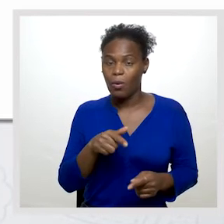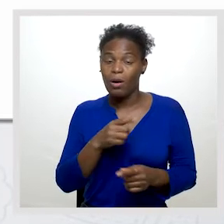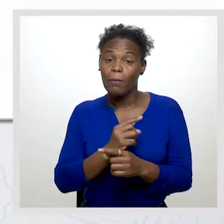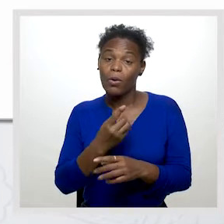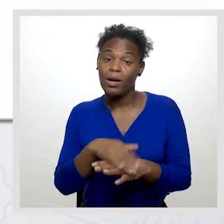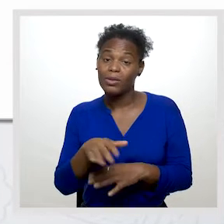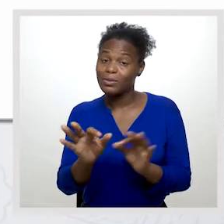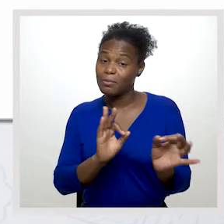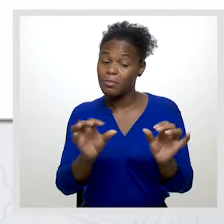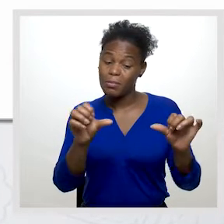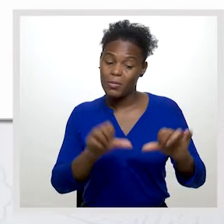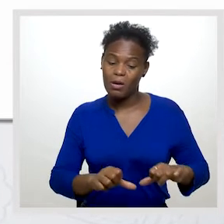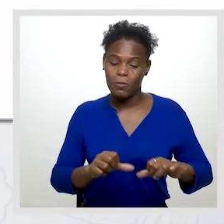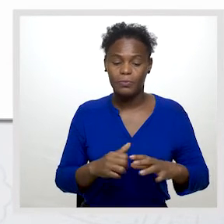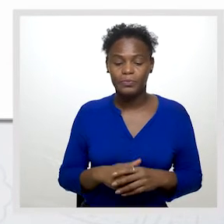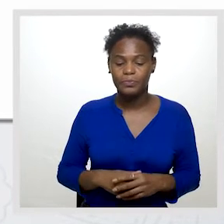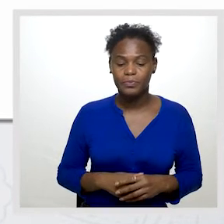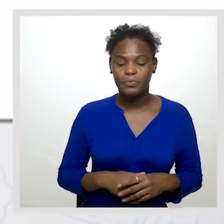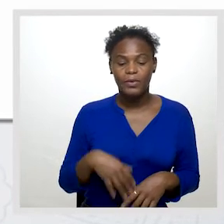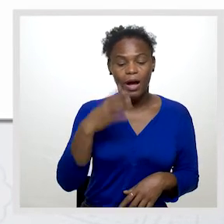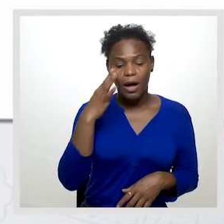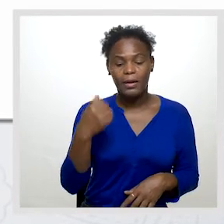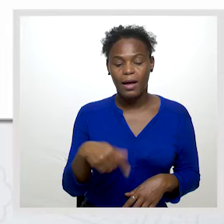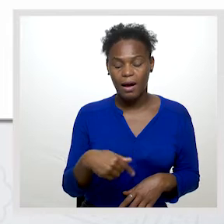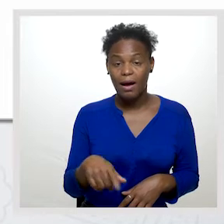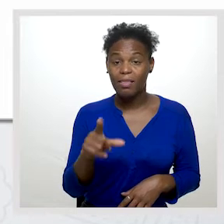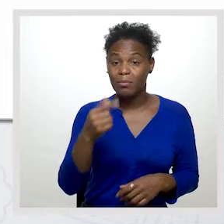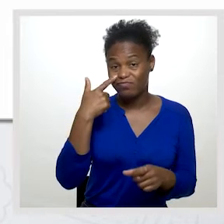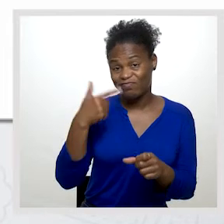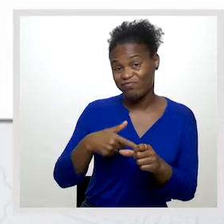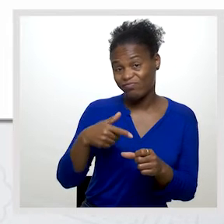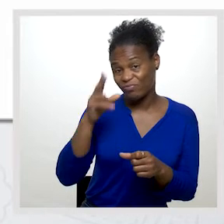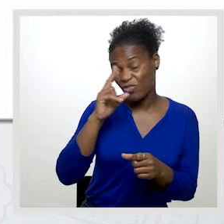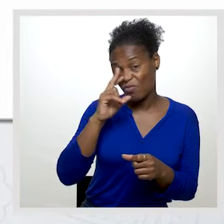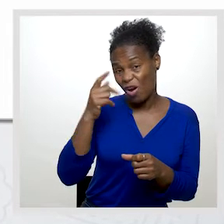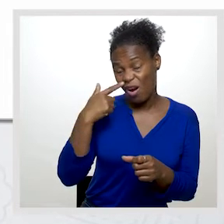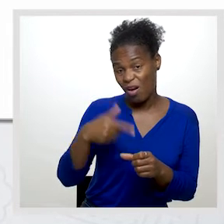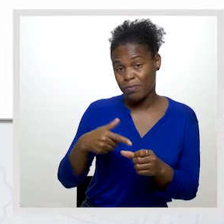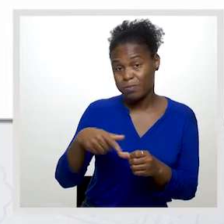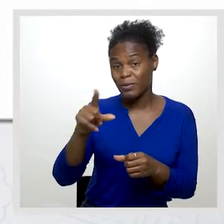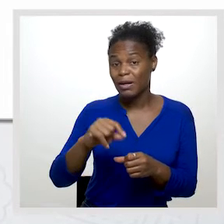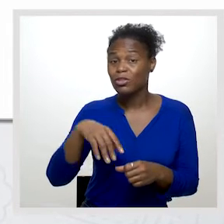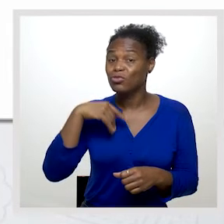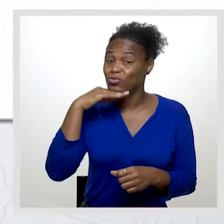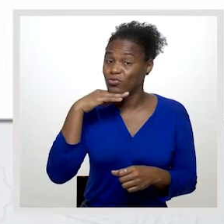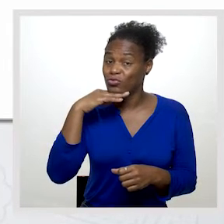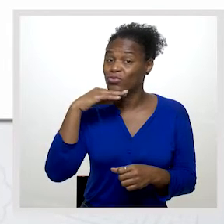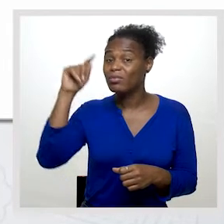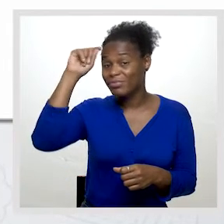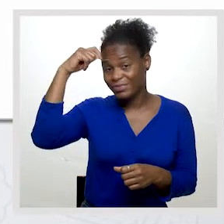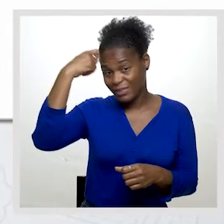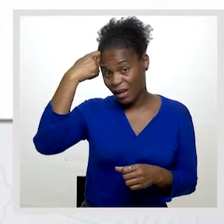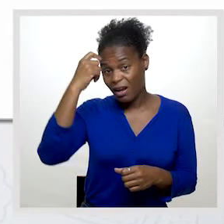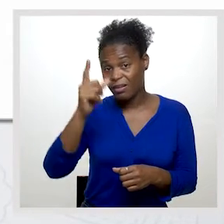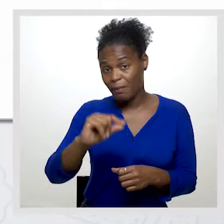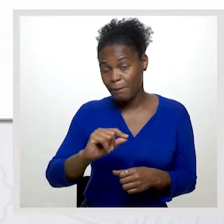por causa de um mau tratamento. Ainda temos o petróleo, não é? É um outro poluente muito